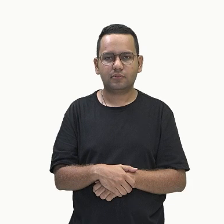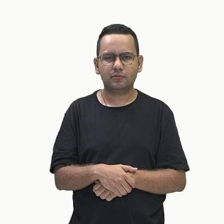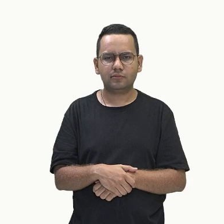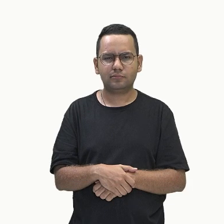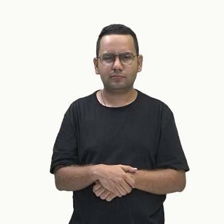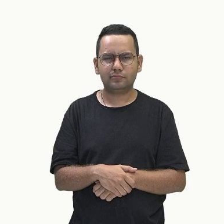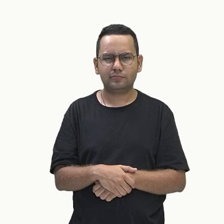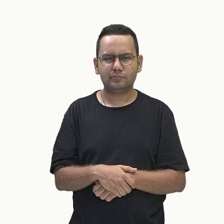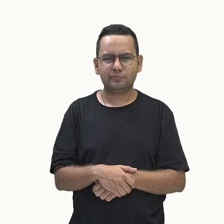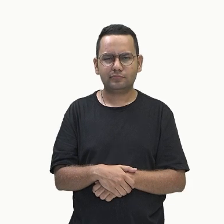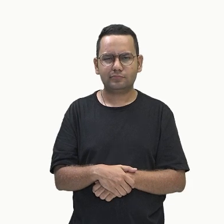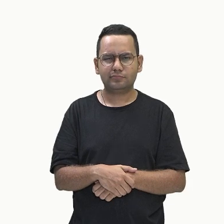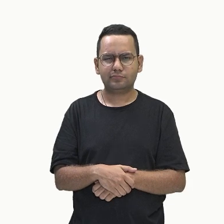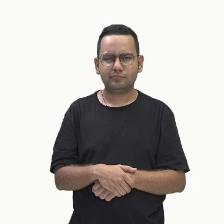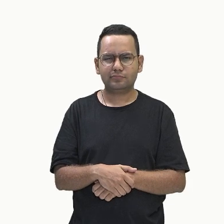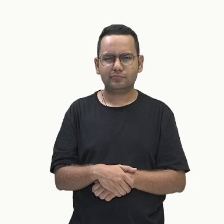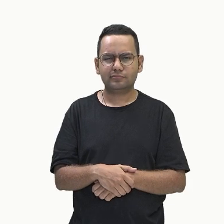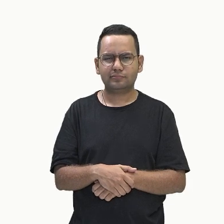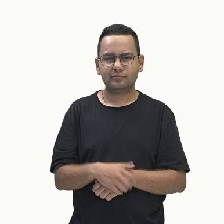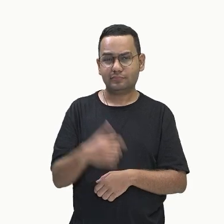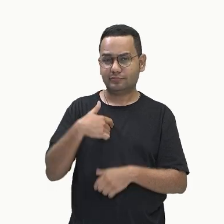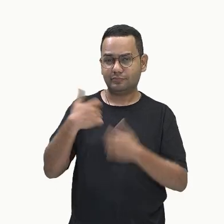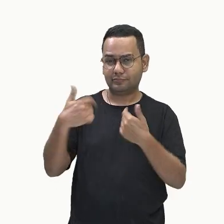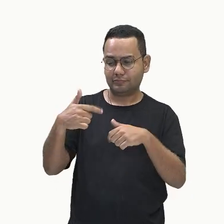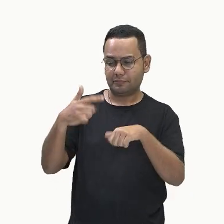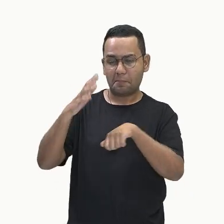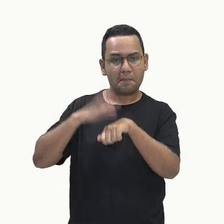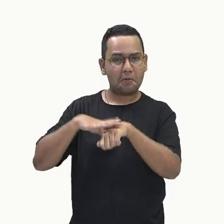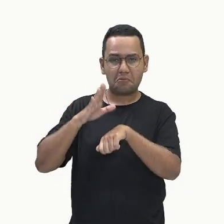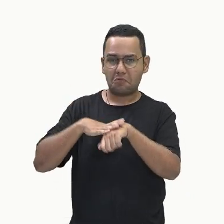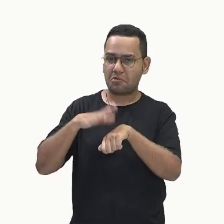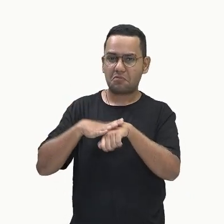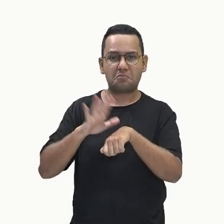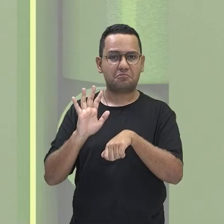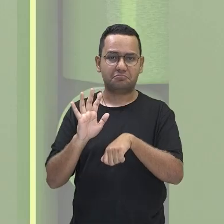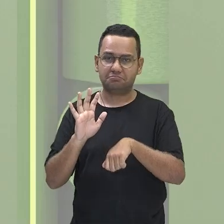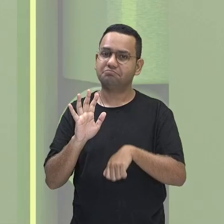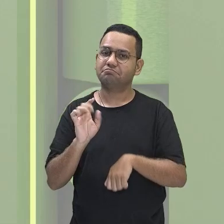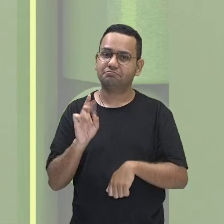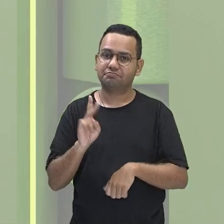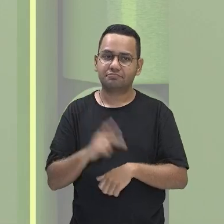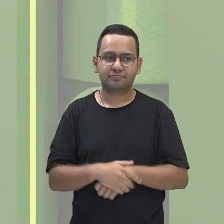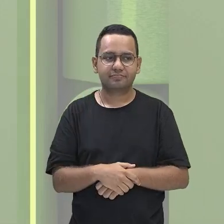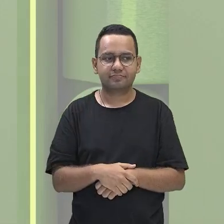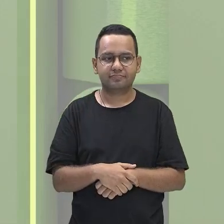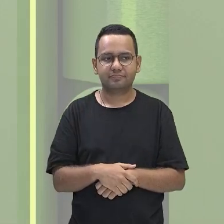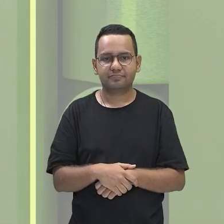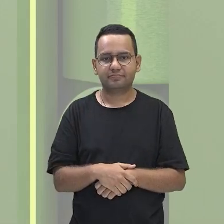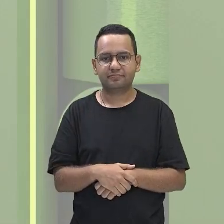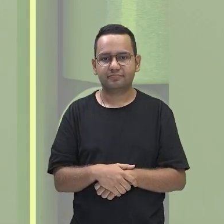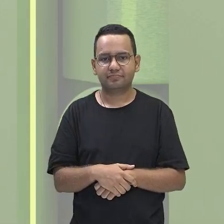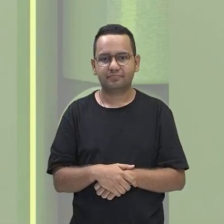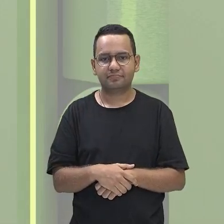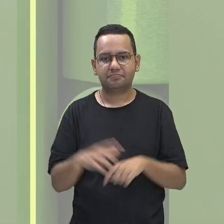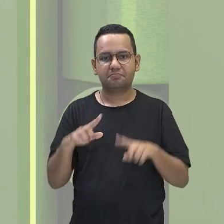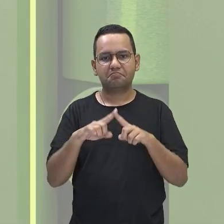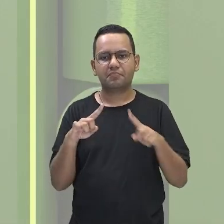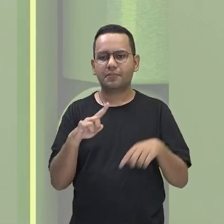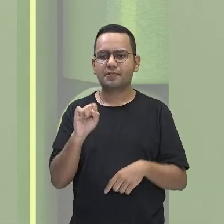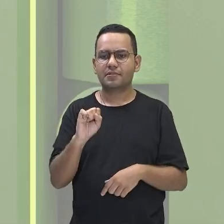professora. Isso significa o quê? Que você trabalha por conta própria, certo? Então, o nosso sistema nervoso